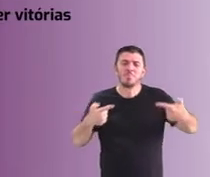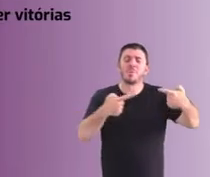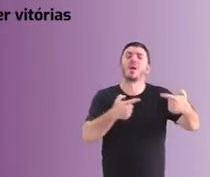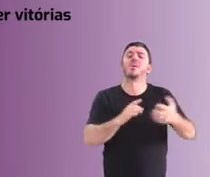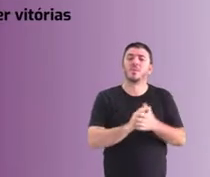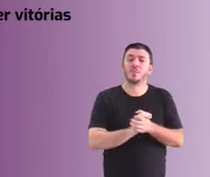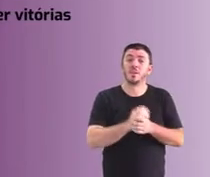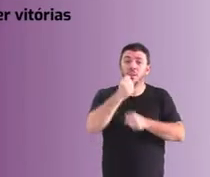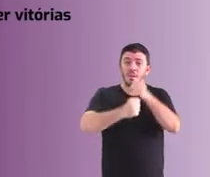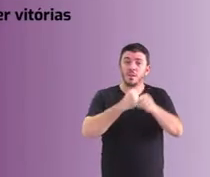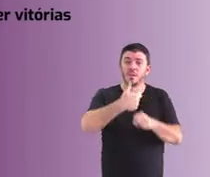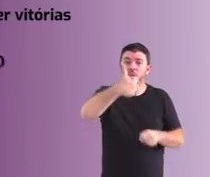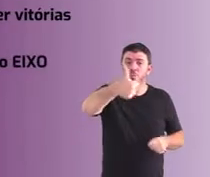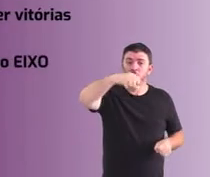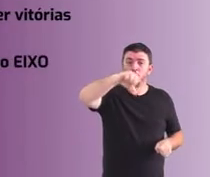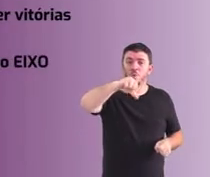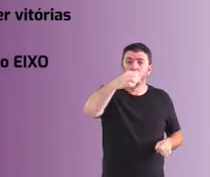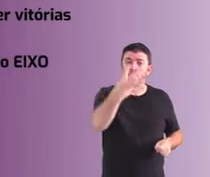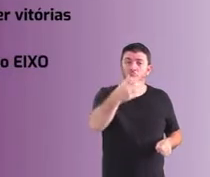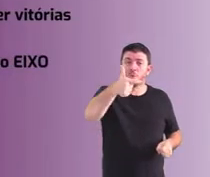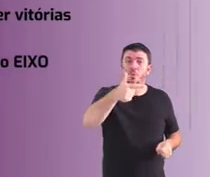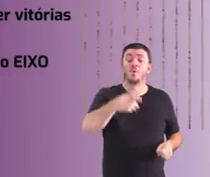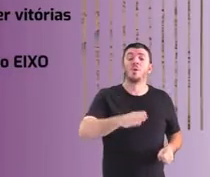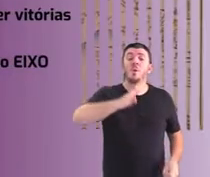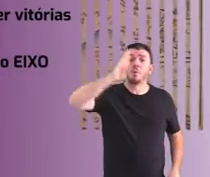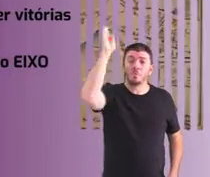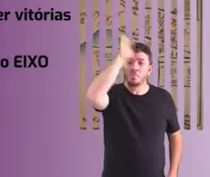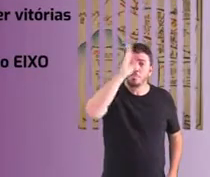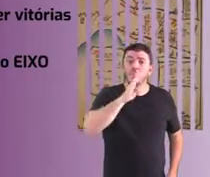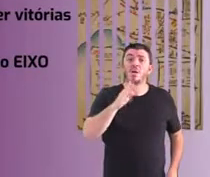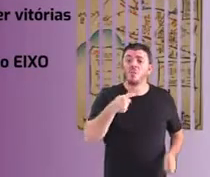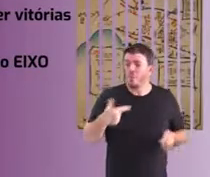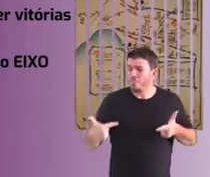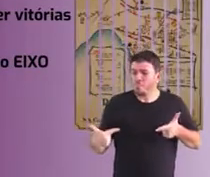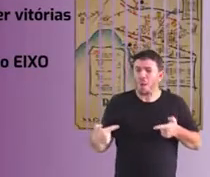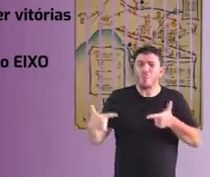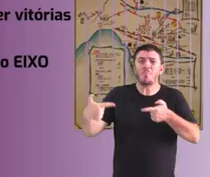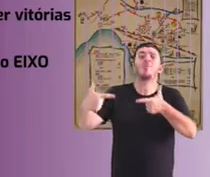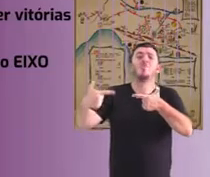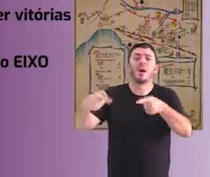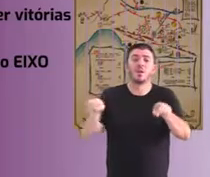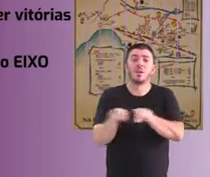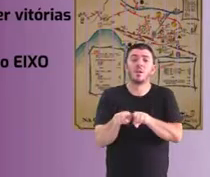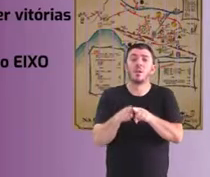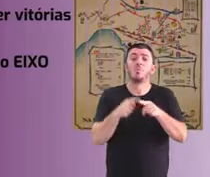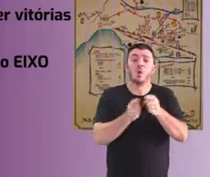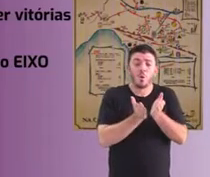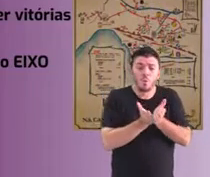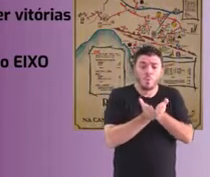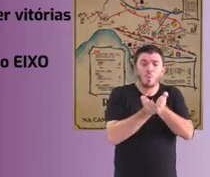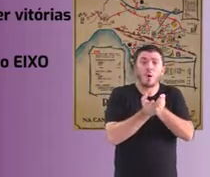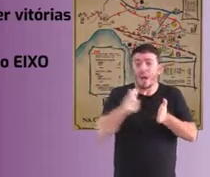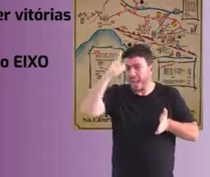1942, o Brasil declarou guerra ao eixo, depois de que seus navios mercantes foram atacados por